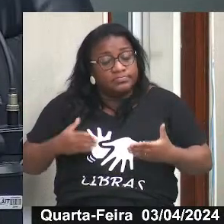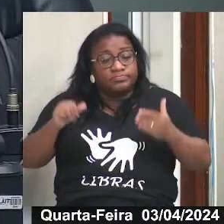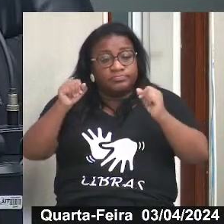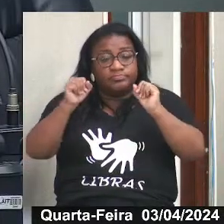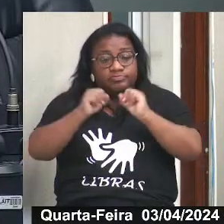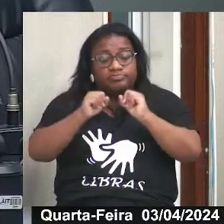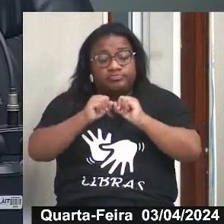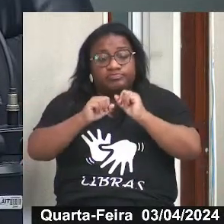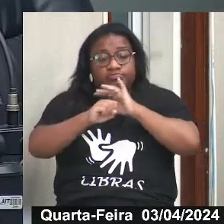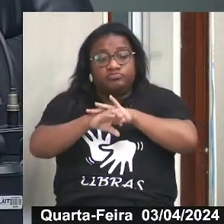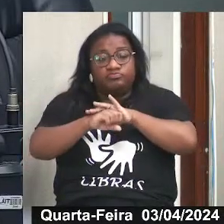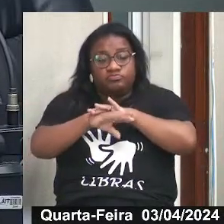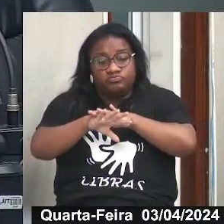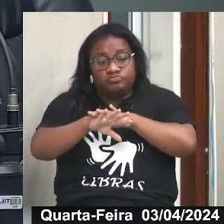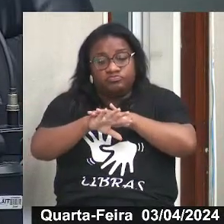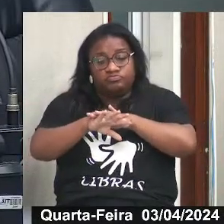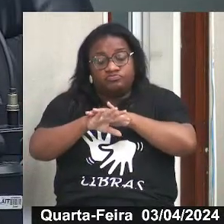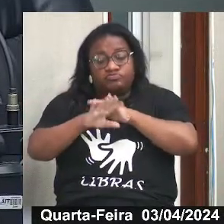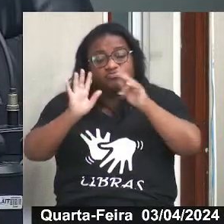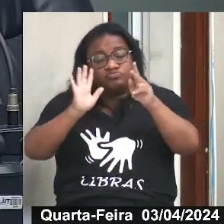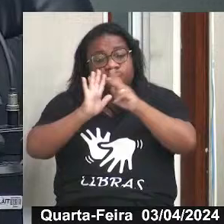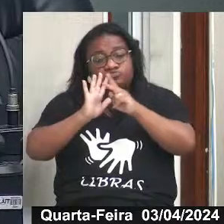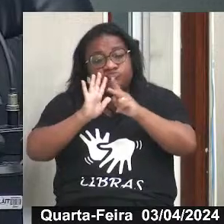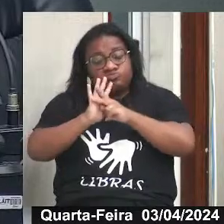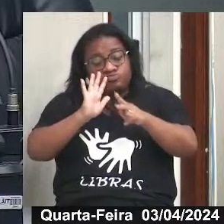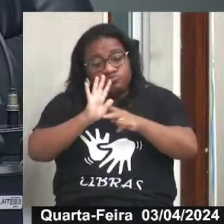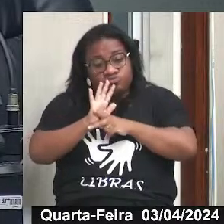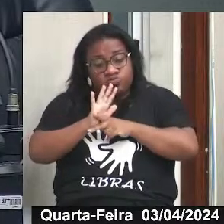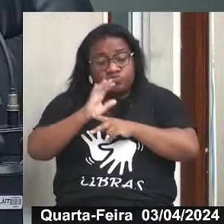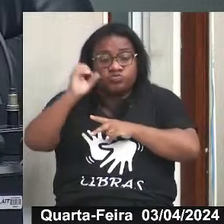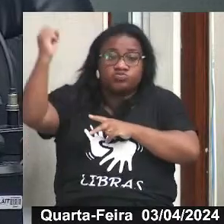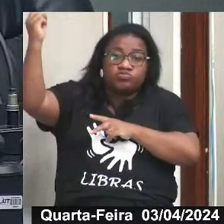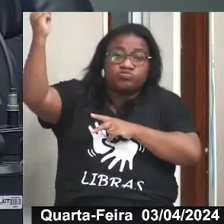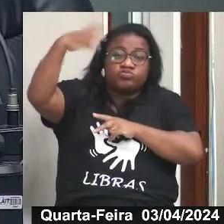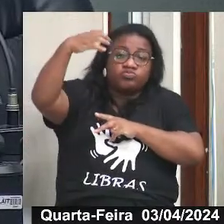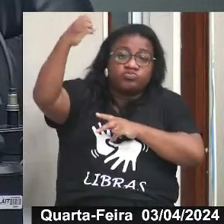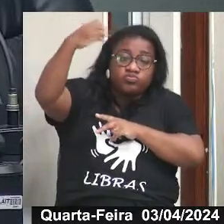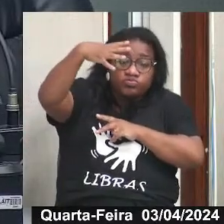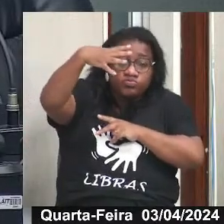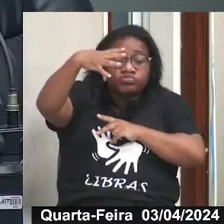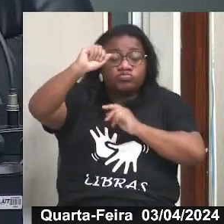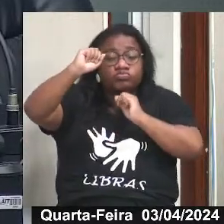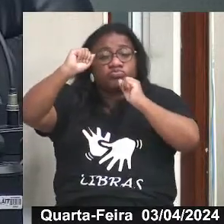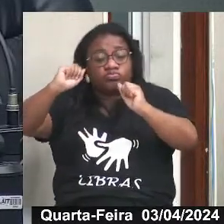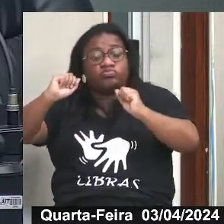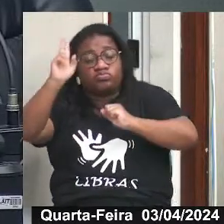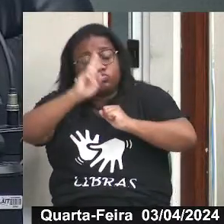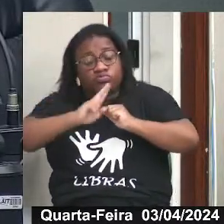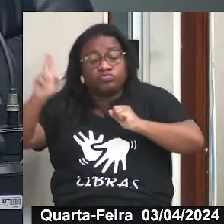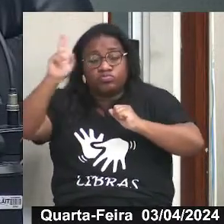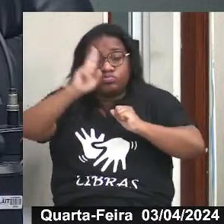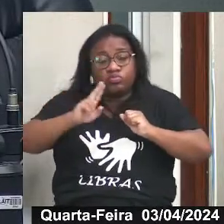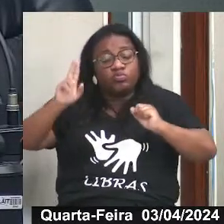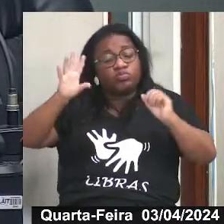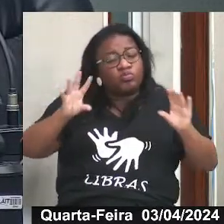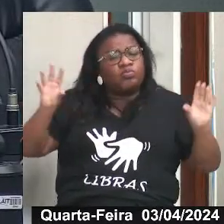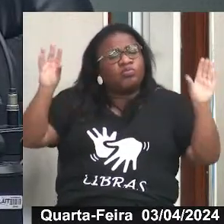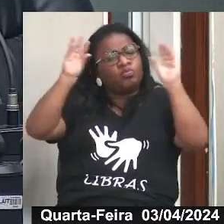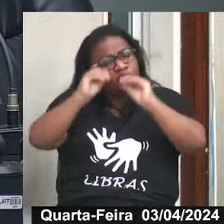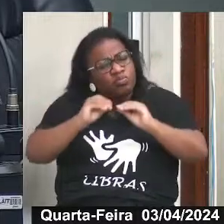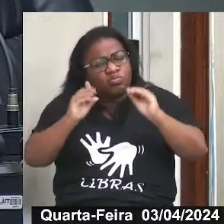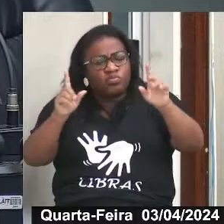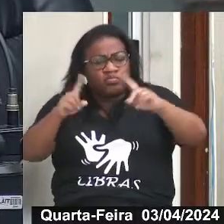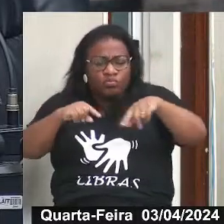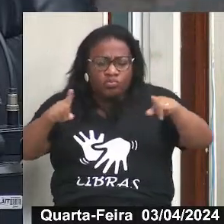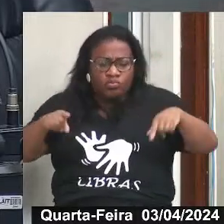gente está fazendo a indicação para a gente poder fazer o projeto de iluminação que as crianças possam utilizar também durante o período da noite.